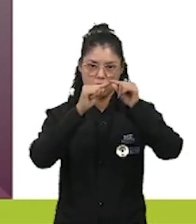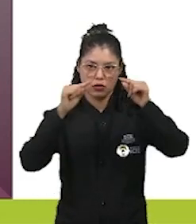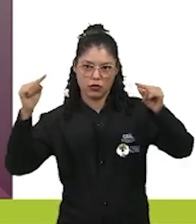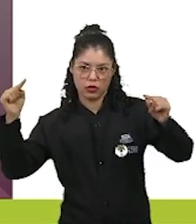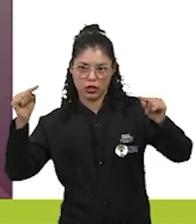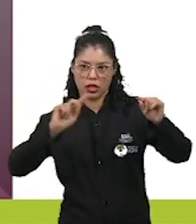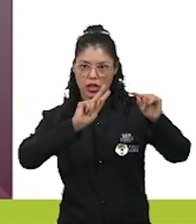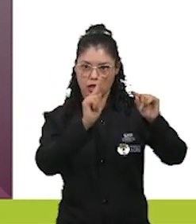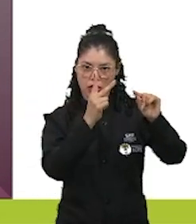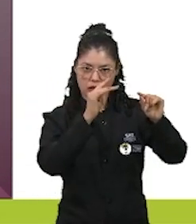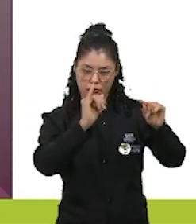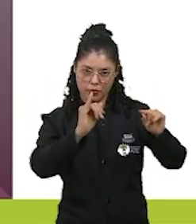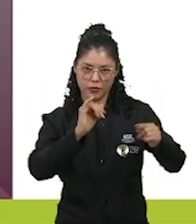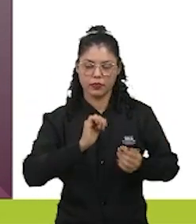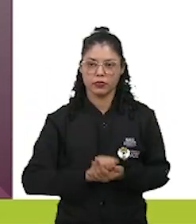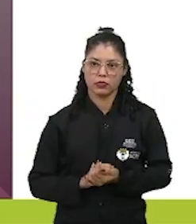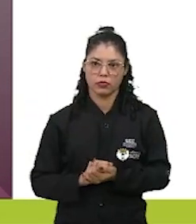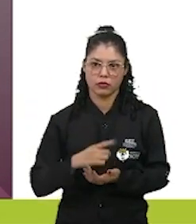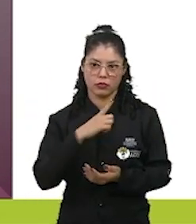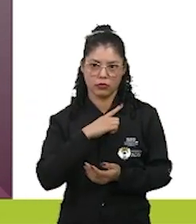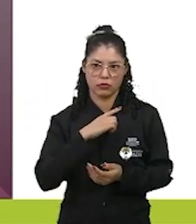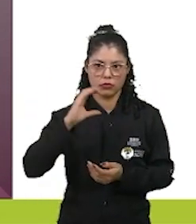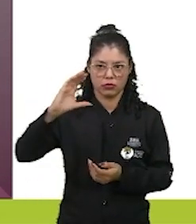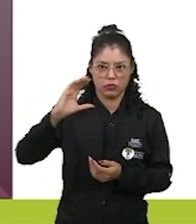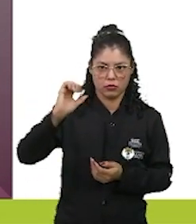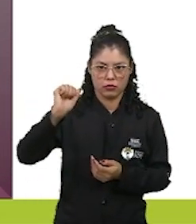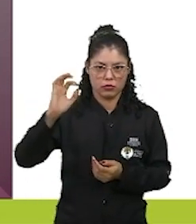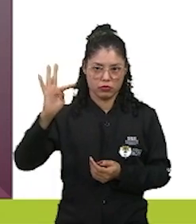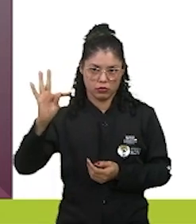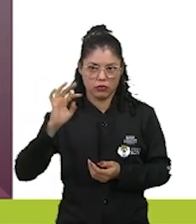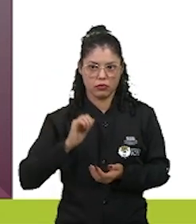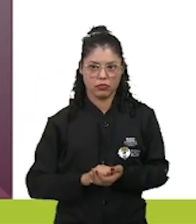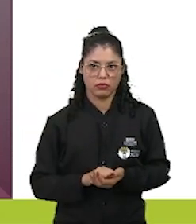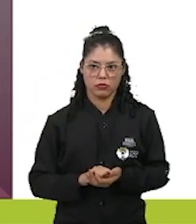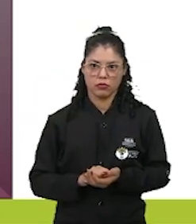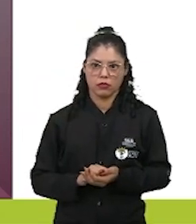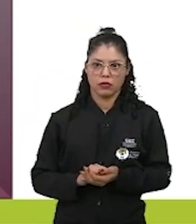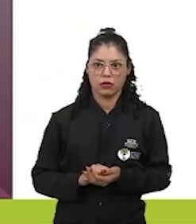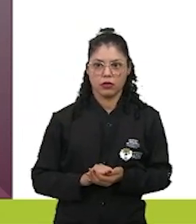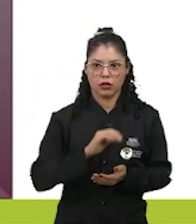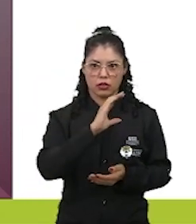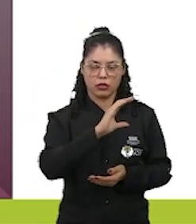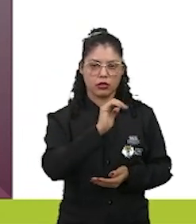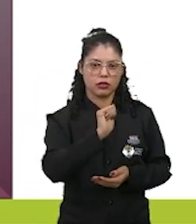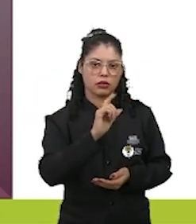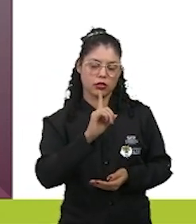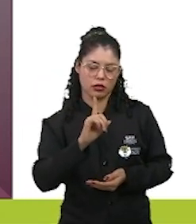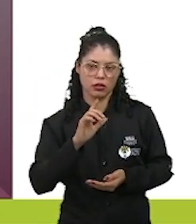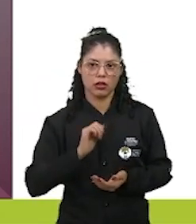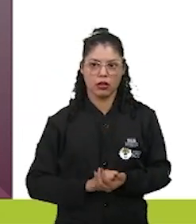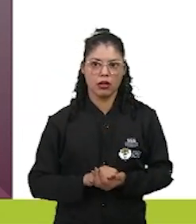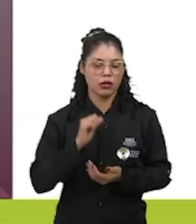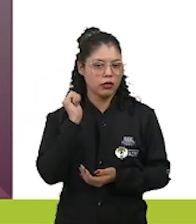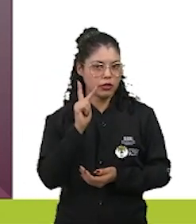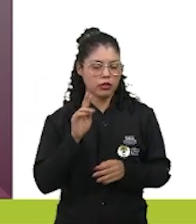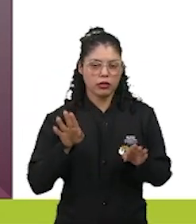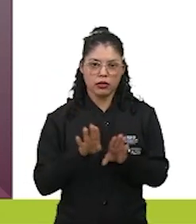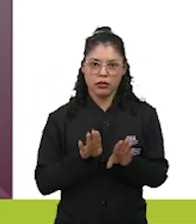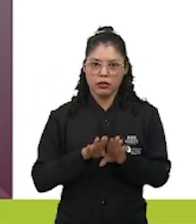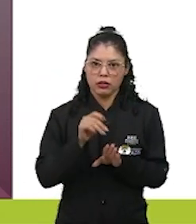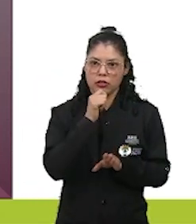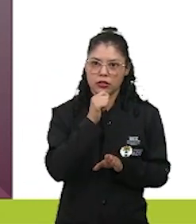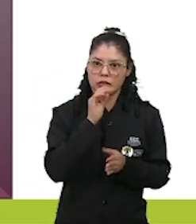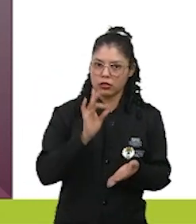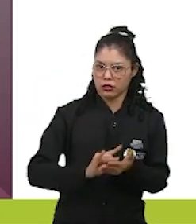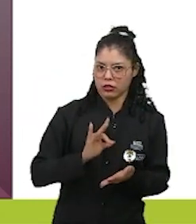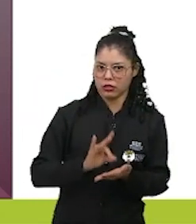hipotenusa, nesse caso aqui eu vou ter cateto, e aqui embaixo eu vou ter cateto, tá bom? Então o que eu tenho